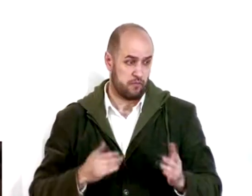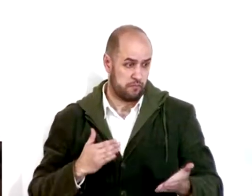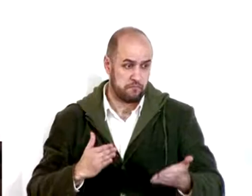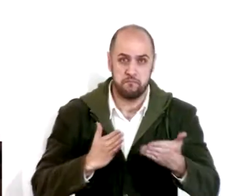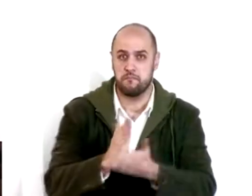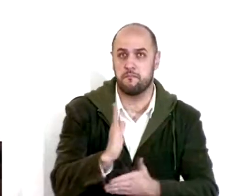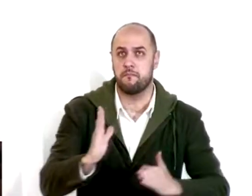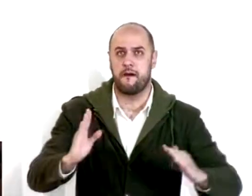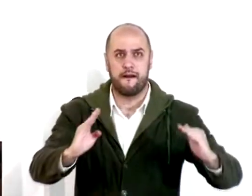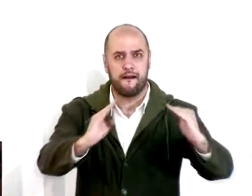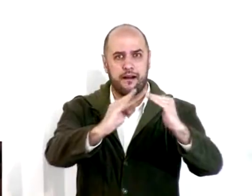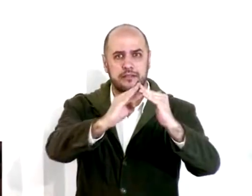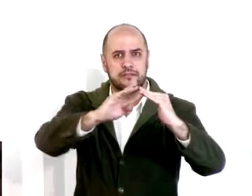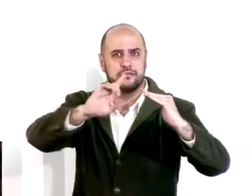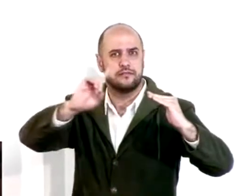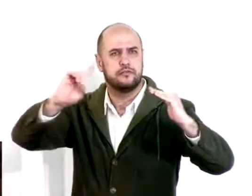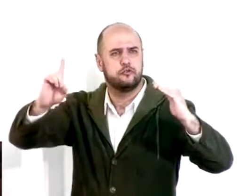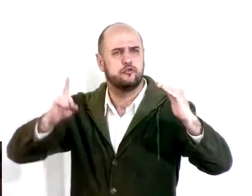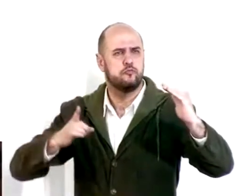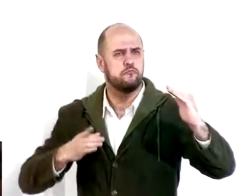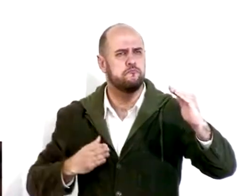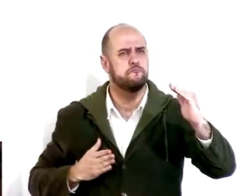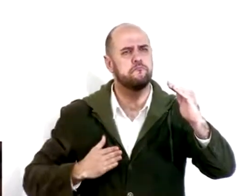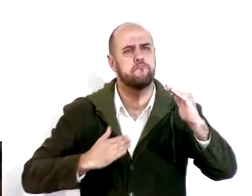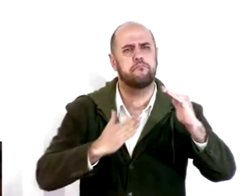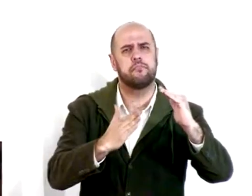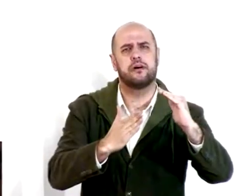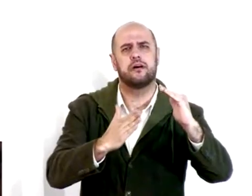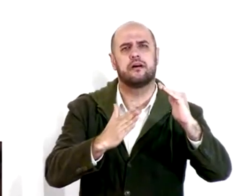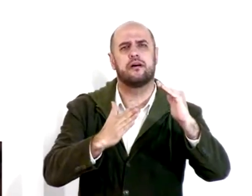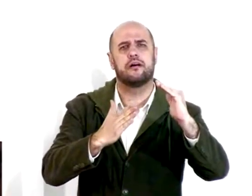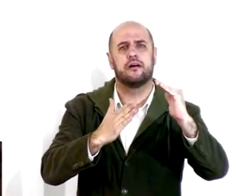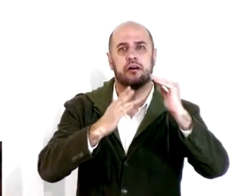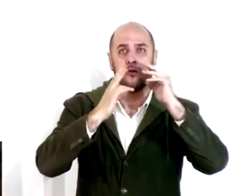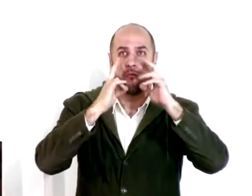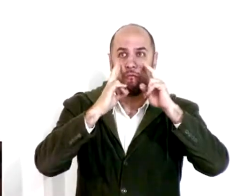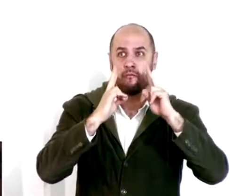se deparar com o fim